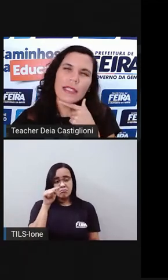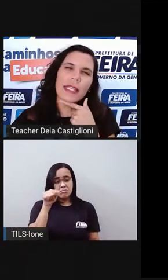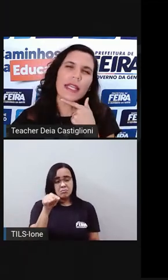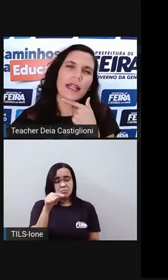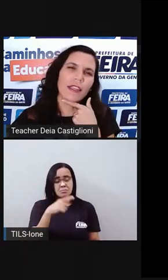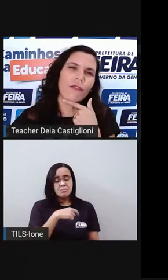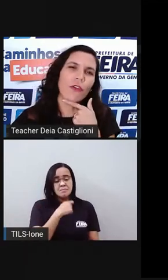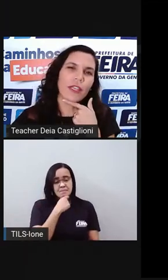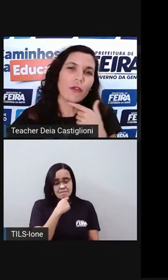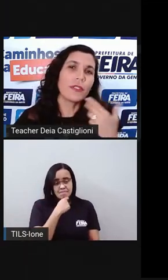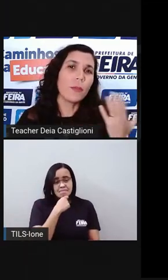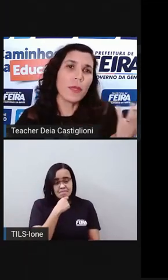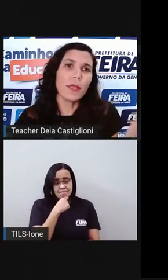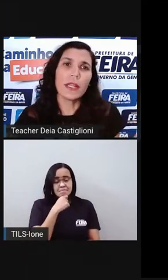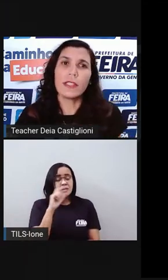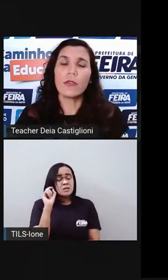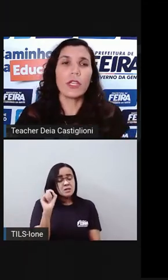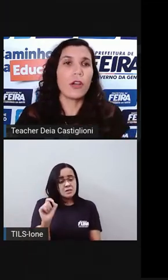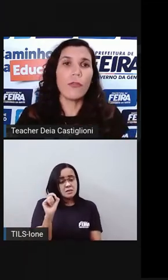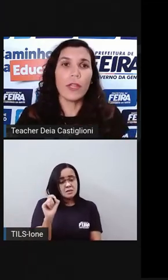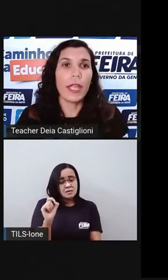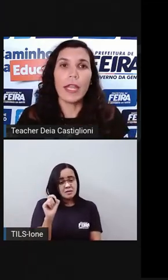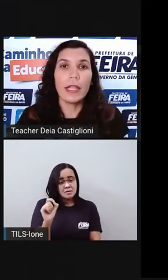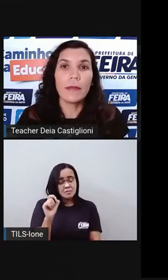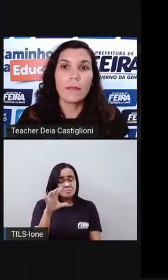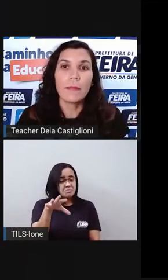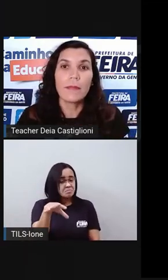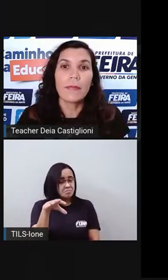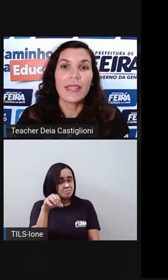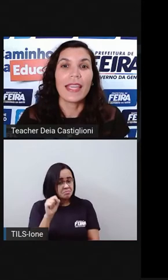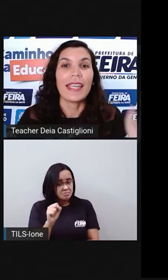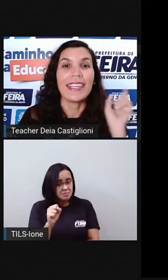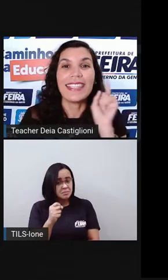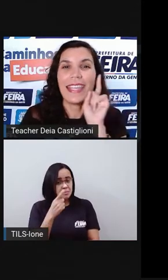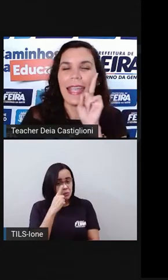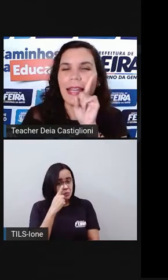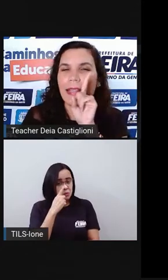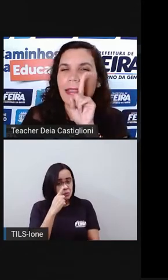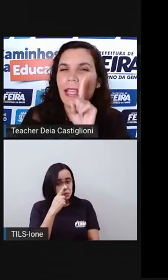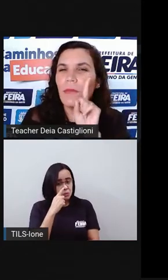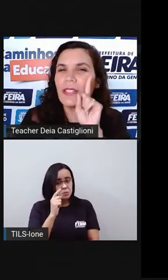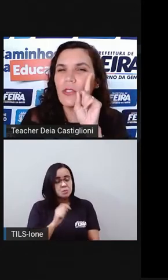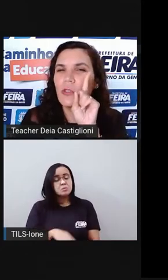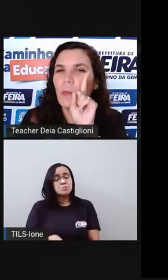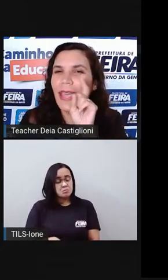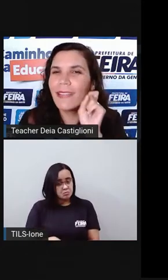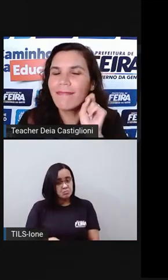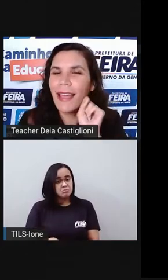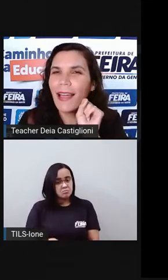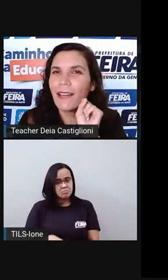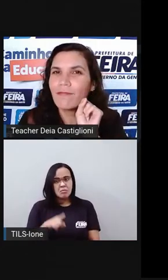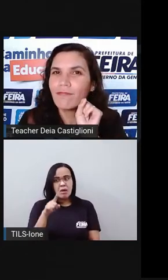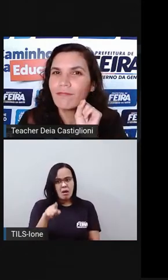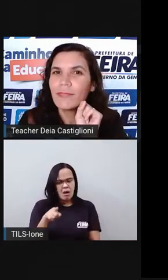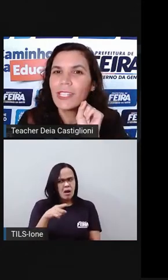quem será que foi então? Se o pinguim tá dizendo que não foi ele. E ele tem uma